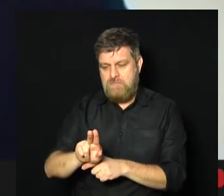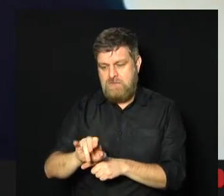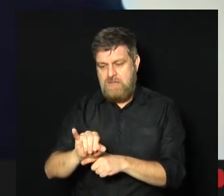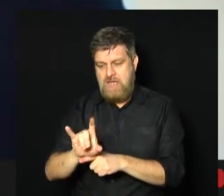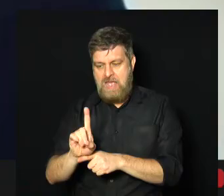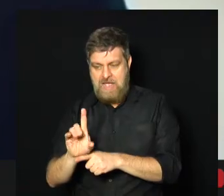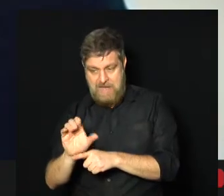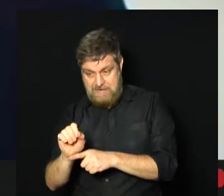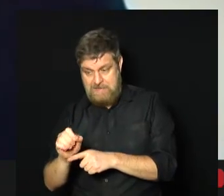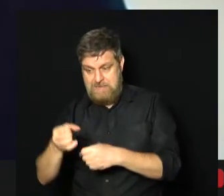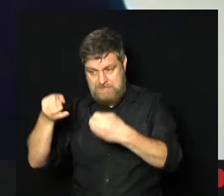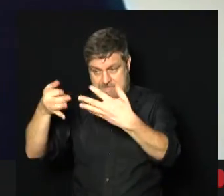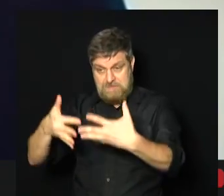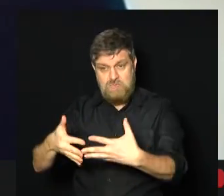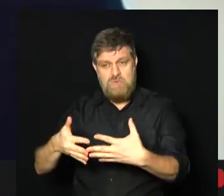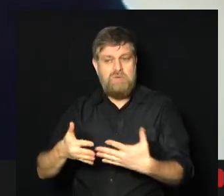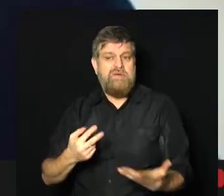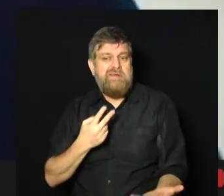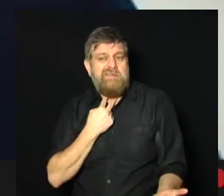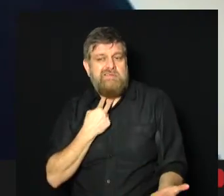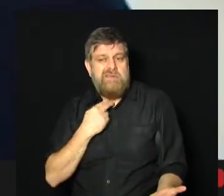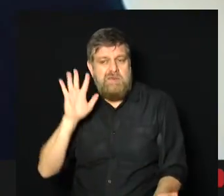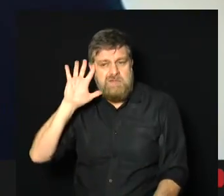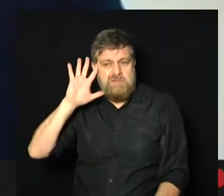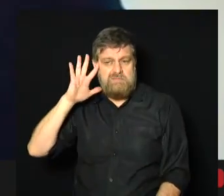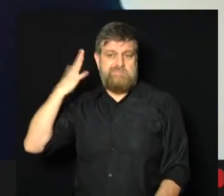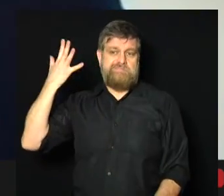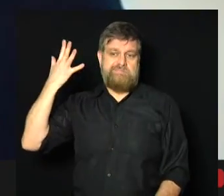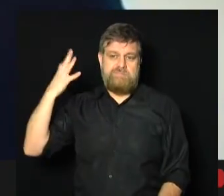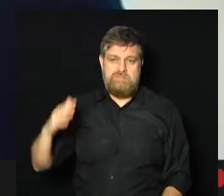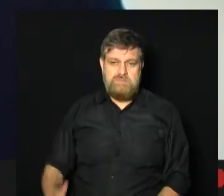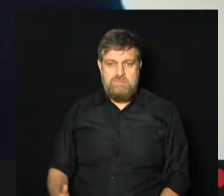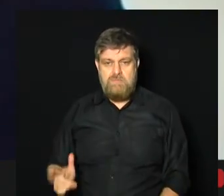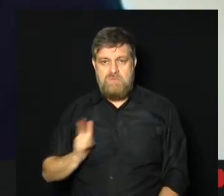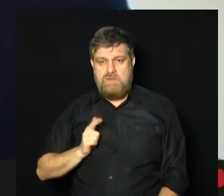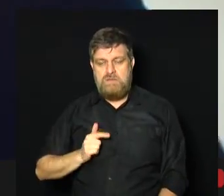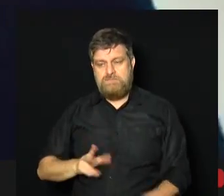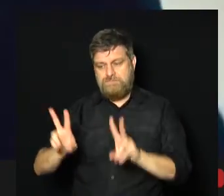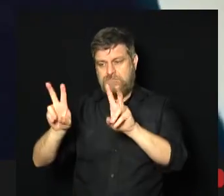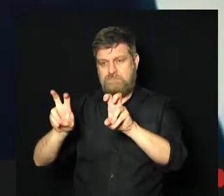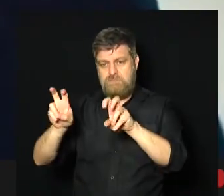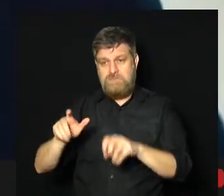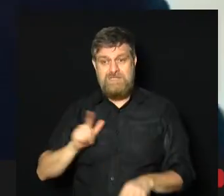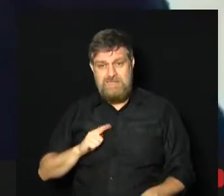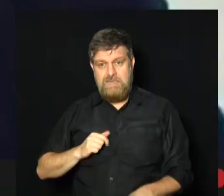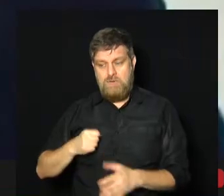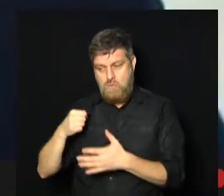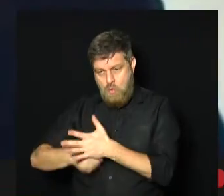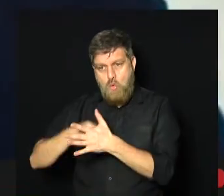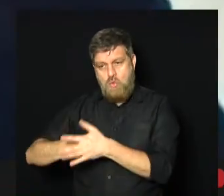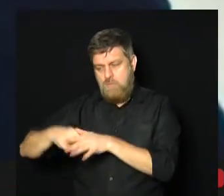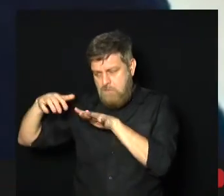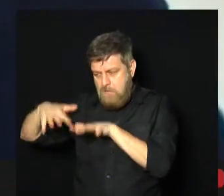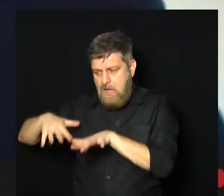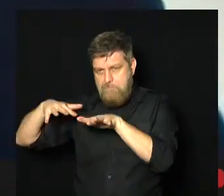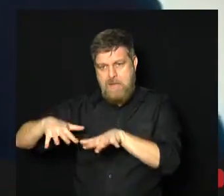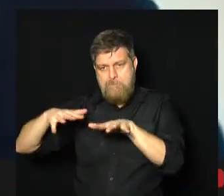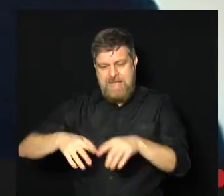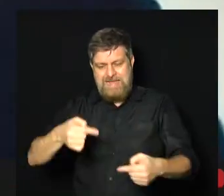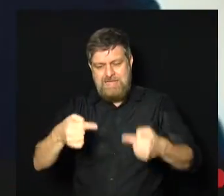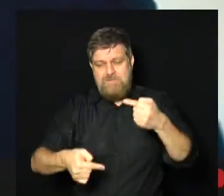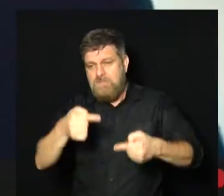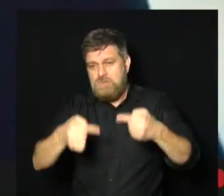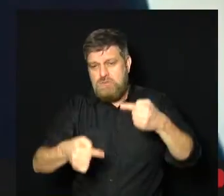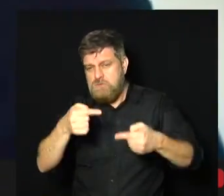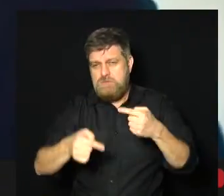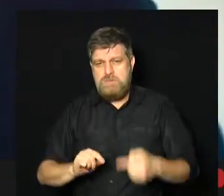não dá para decisões serem tomadas a despeito, né? Você tem uma manifestação, uma movimentação, toda uma discussão que